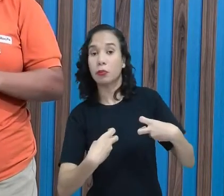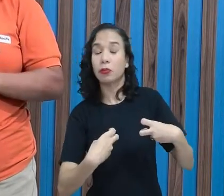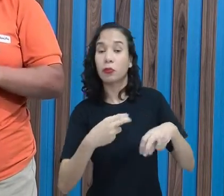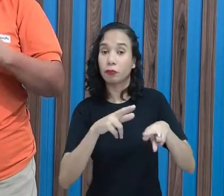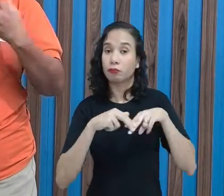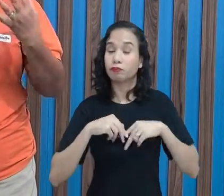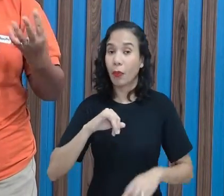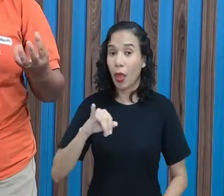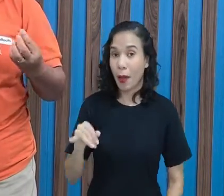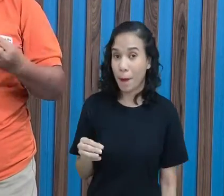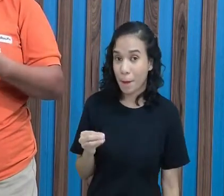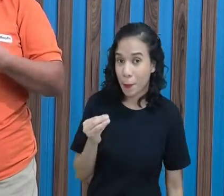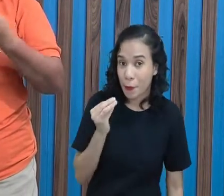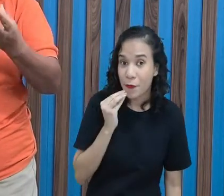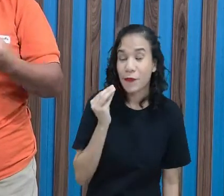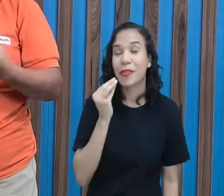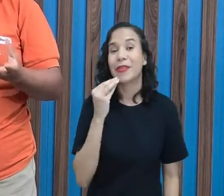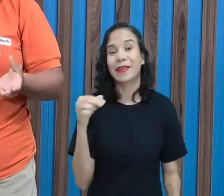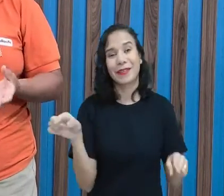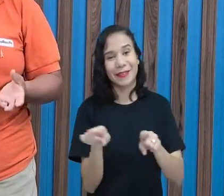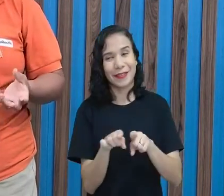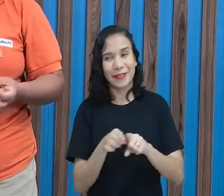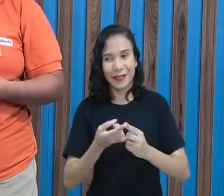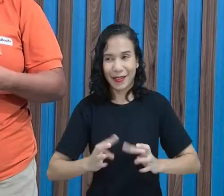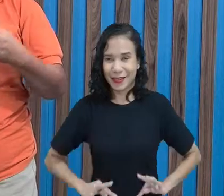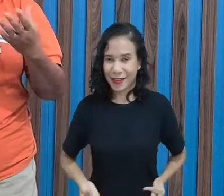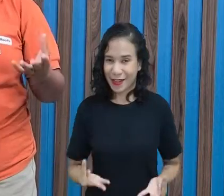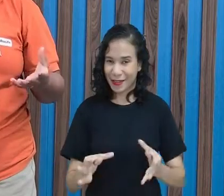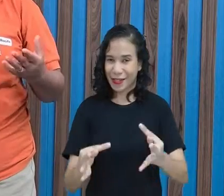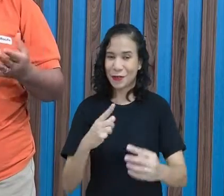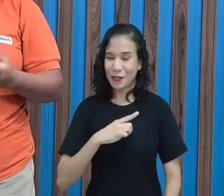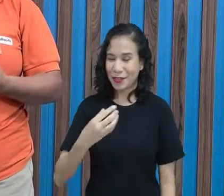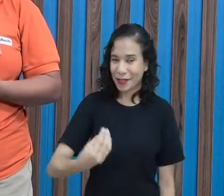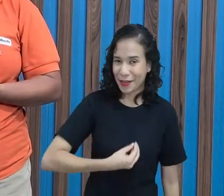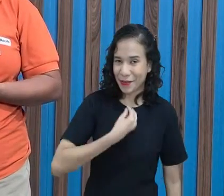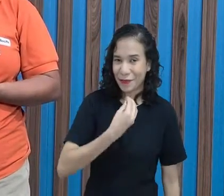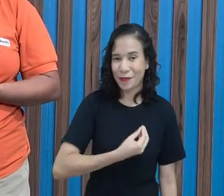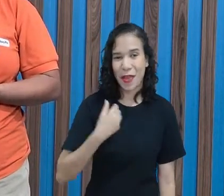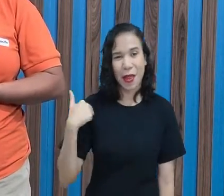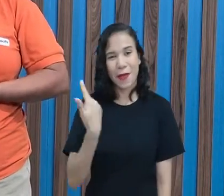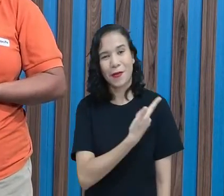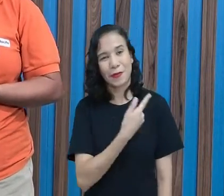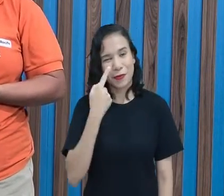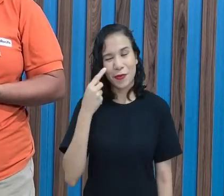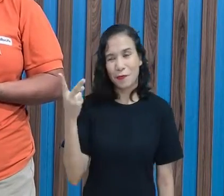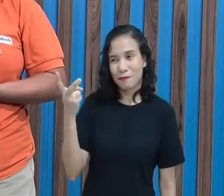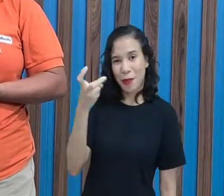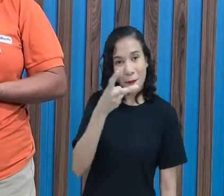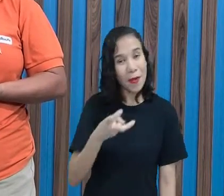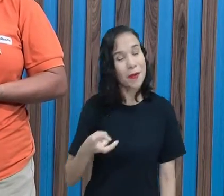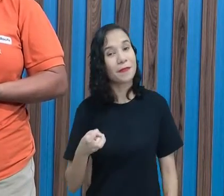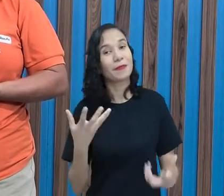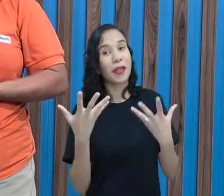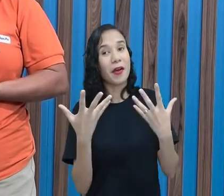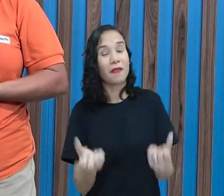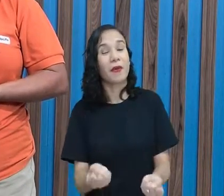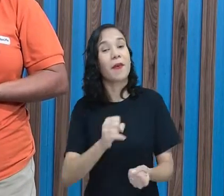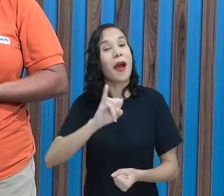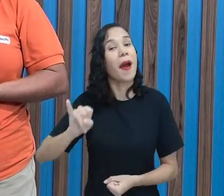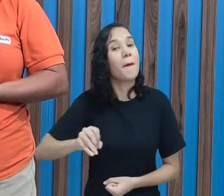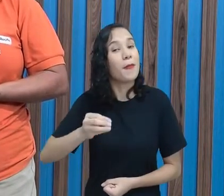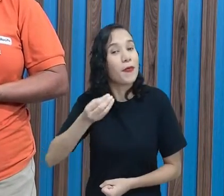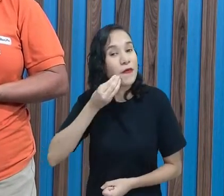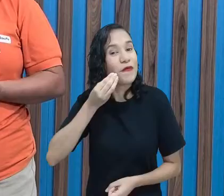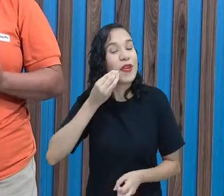aproveitando os recursos tecnológicos que estão aí ao nosso dispor. Então, vamos aproveitar